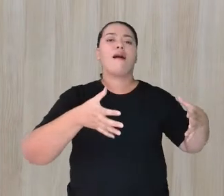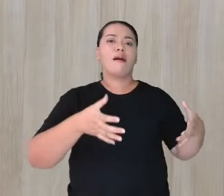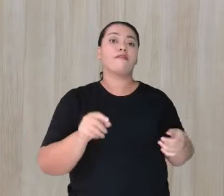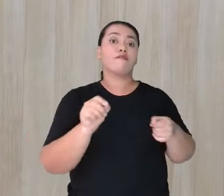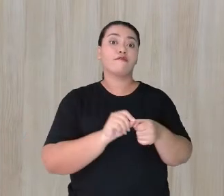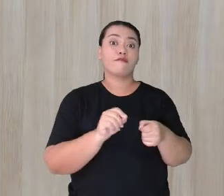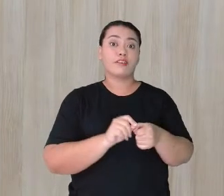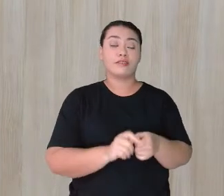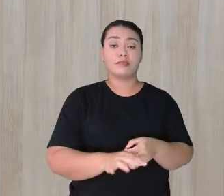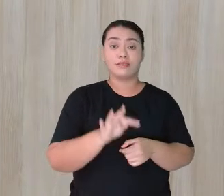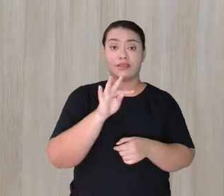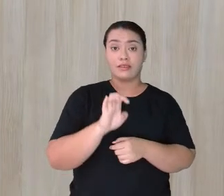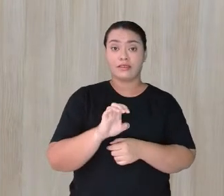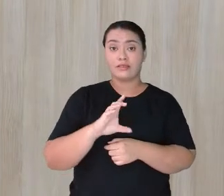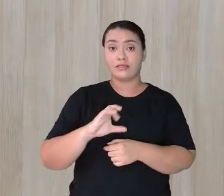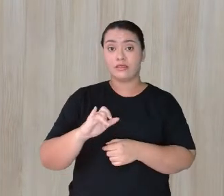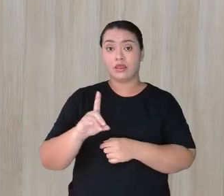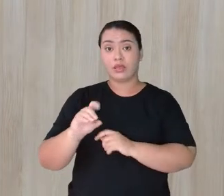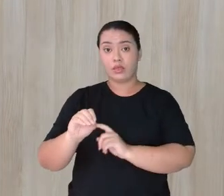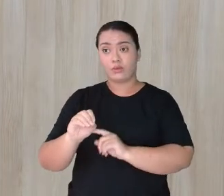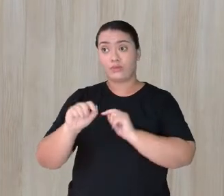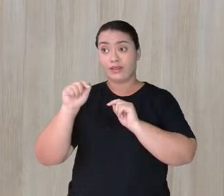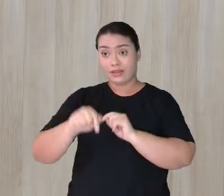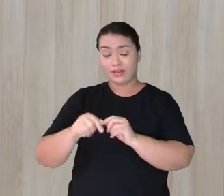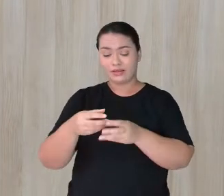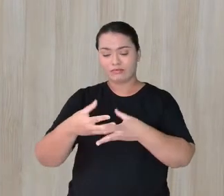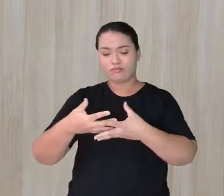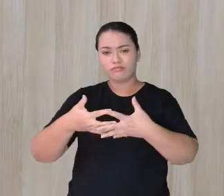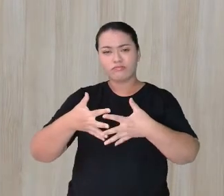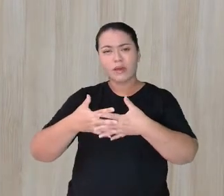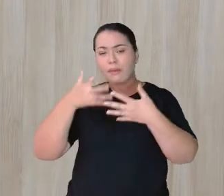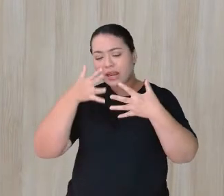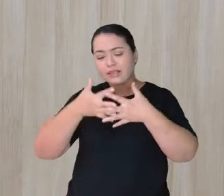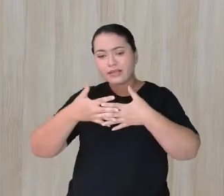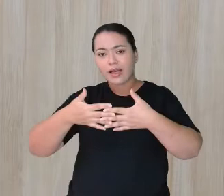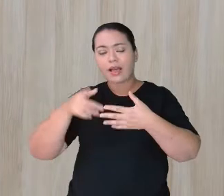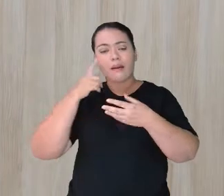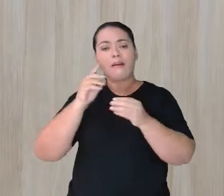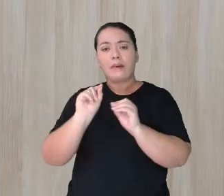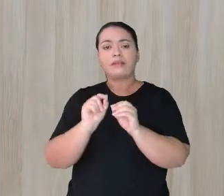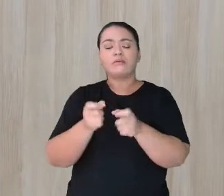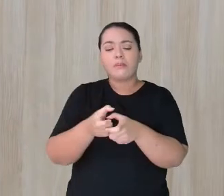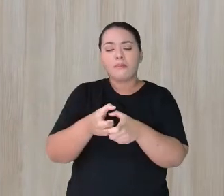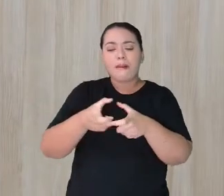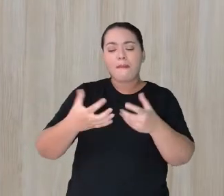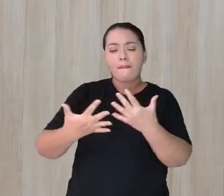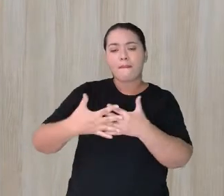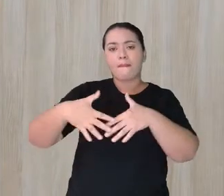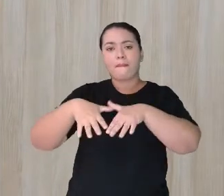formando os tecidos. Esses tecidos, eles vão também se juntando, não é? E vão